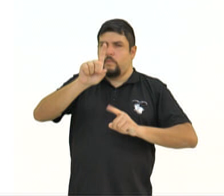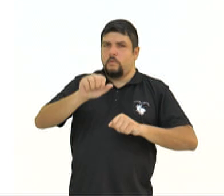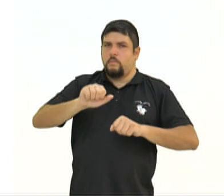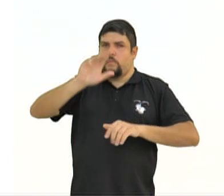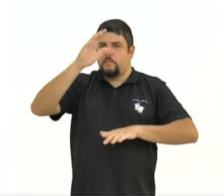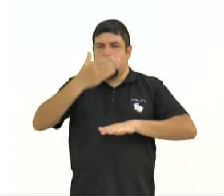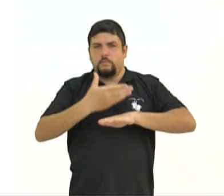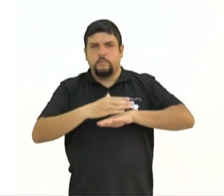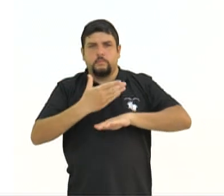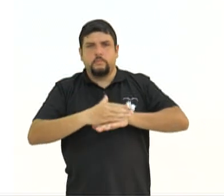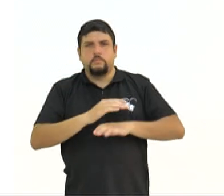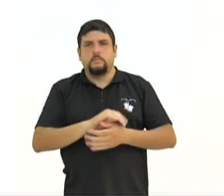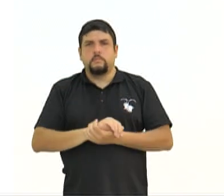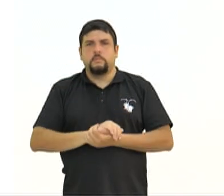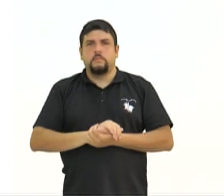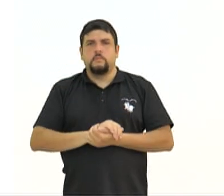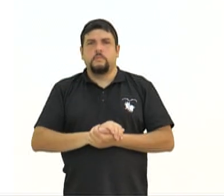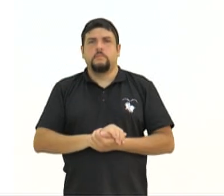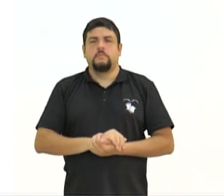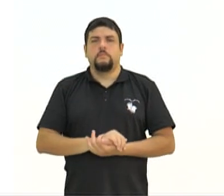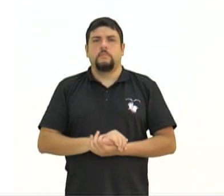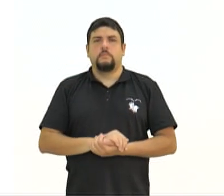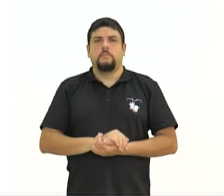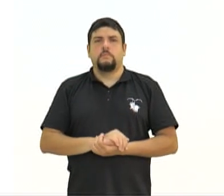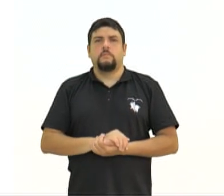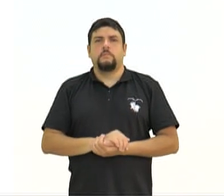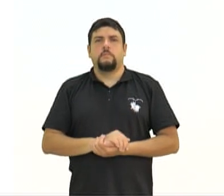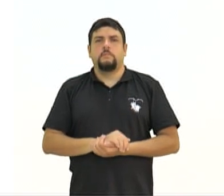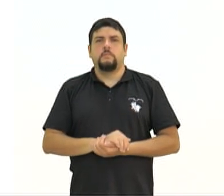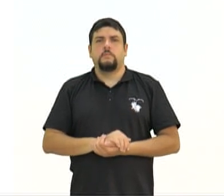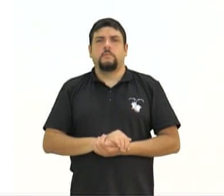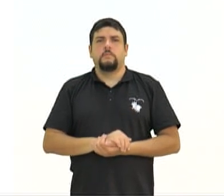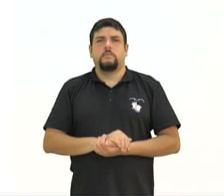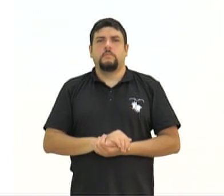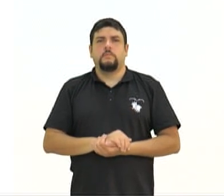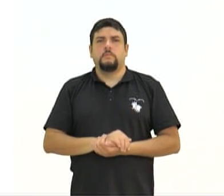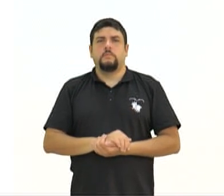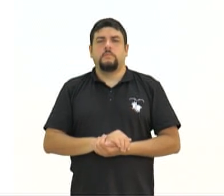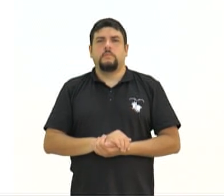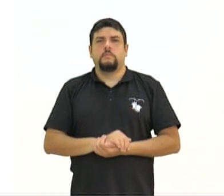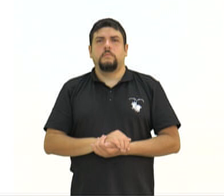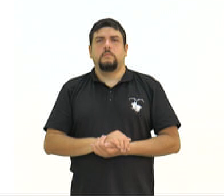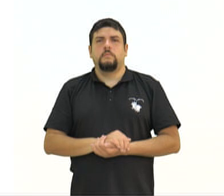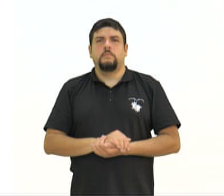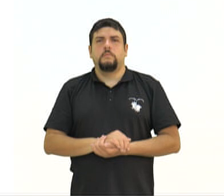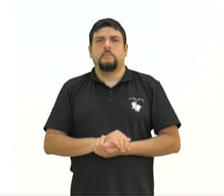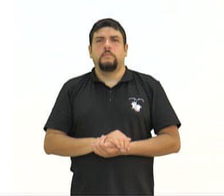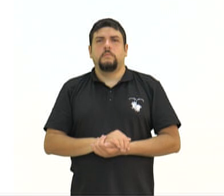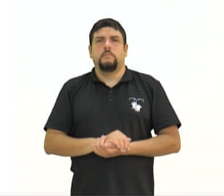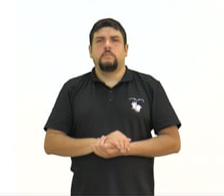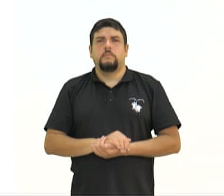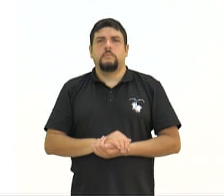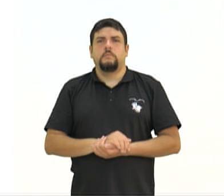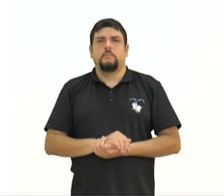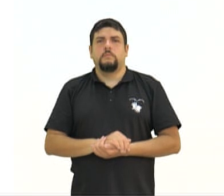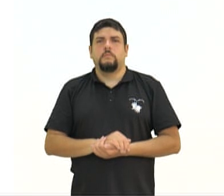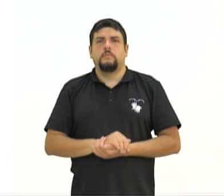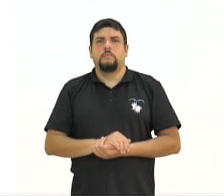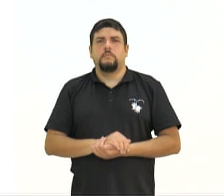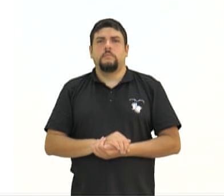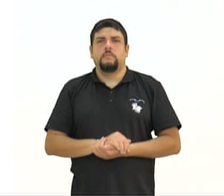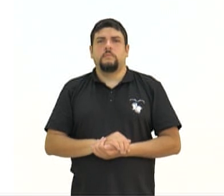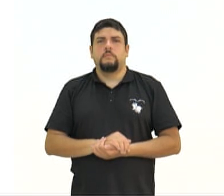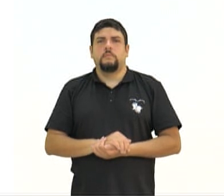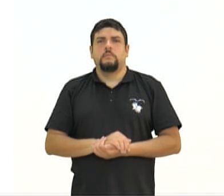Com base em el pódio de deportes, a atividade menos praticada é el fútbol,